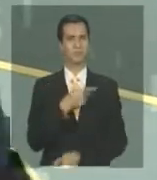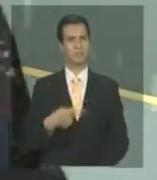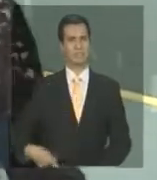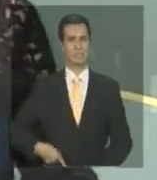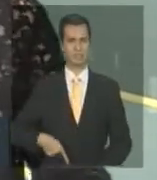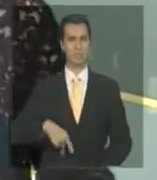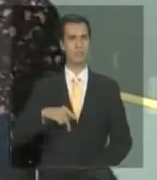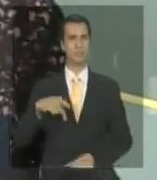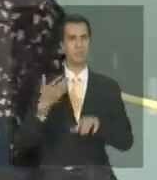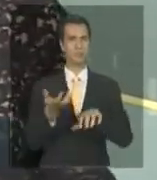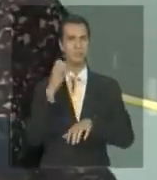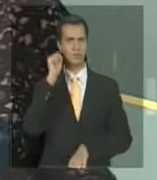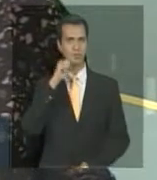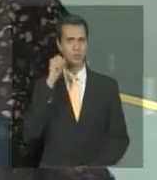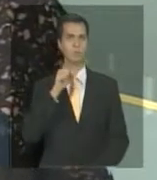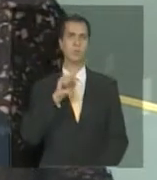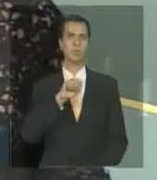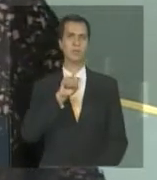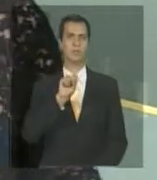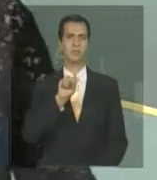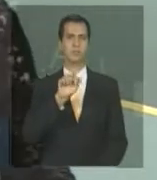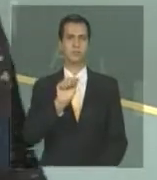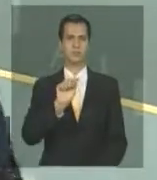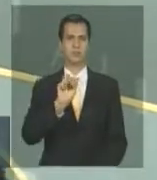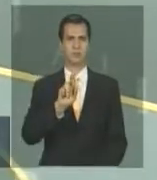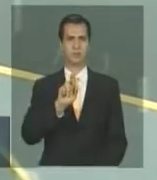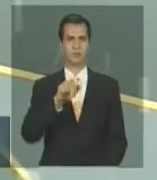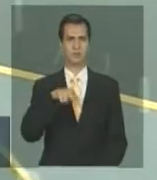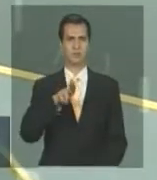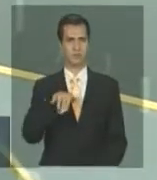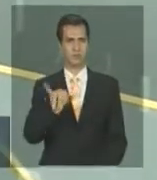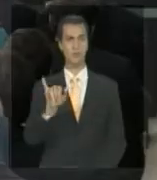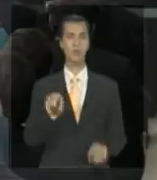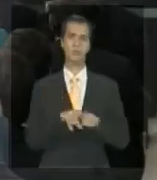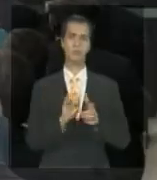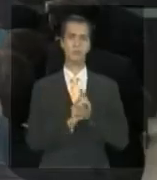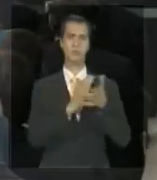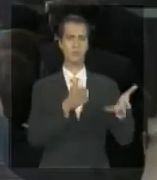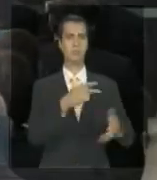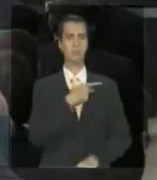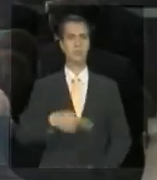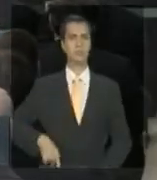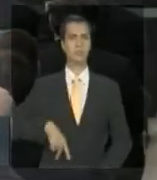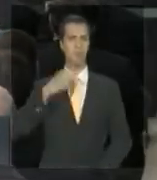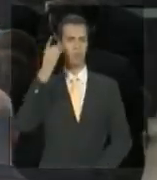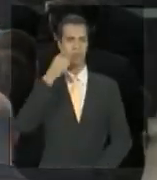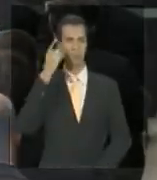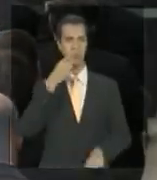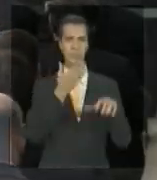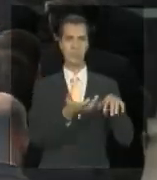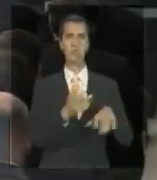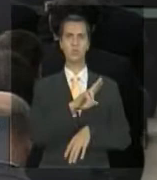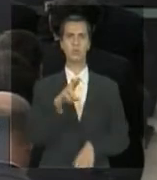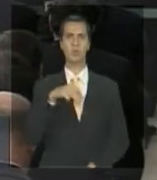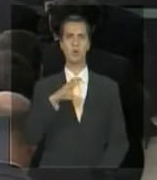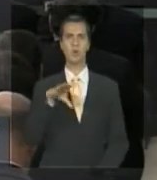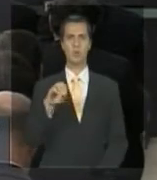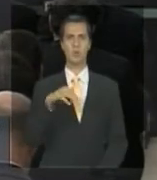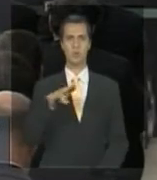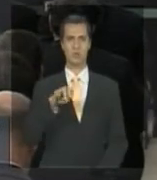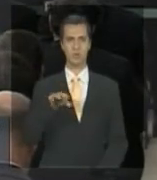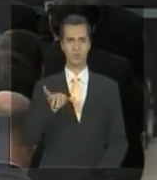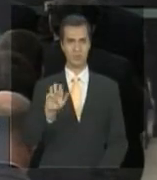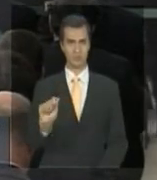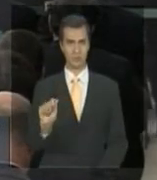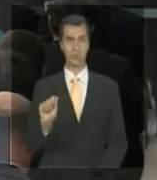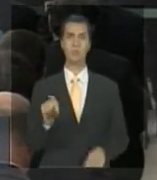Senado, o senador José Sarney, o presidente da Câmara dos Deputados, Marco Maia,